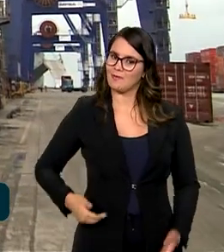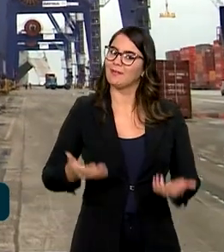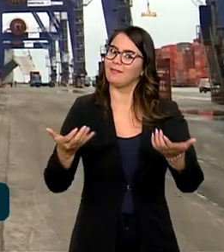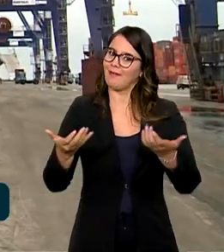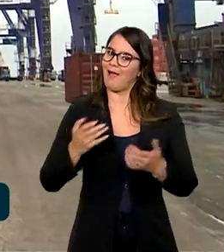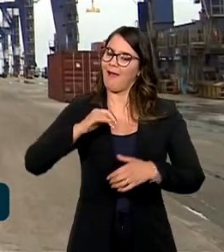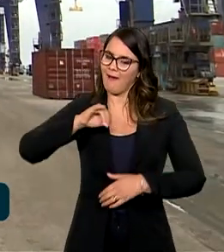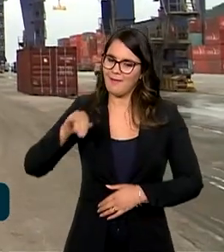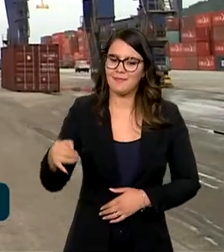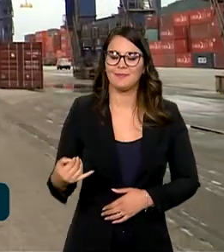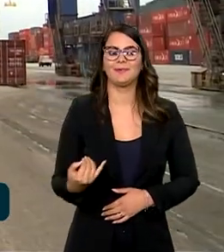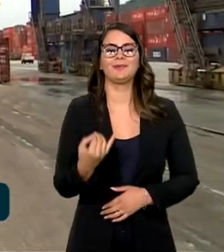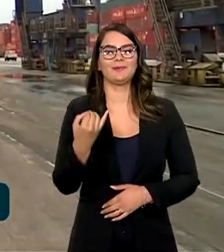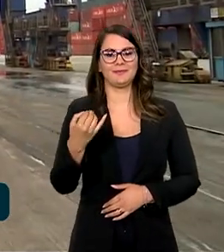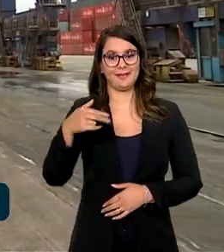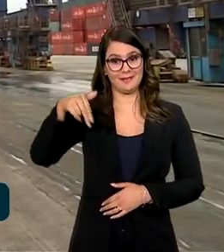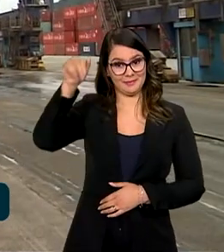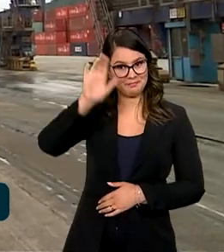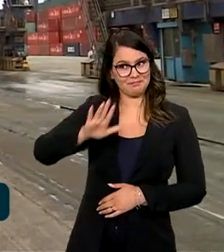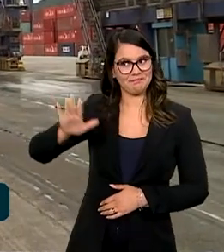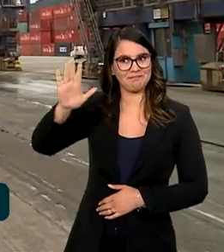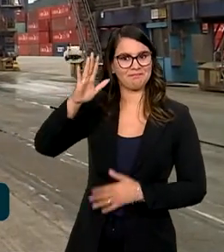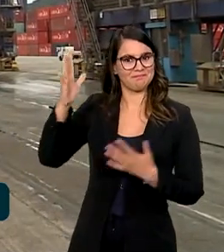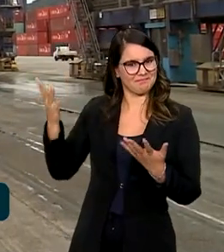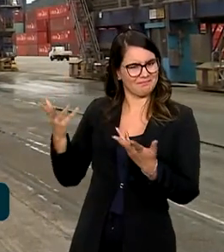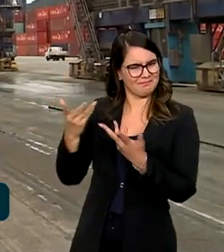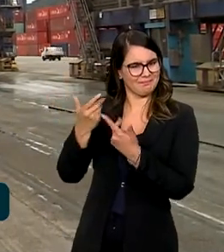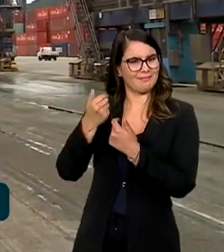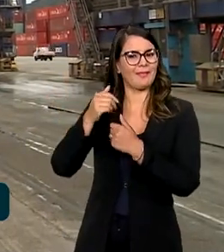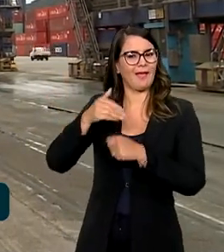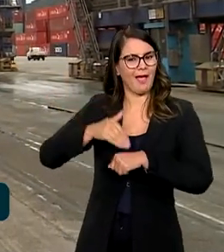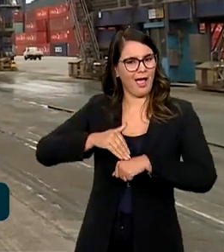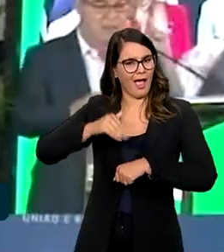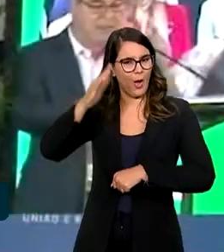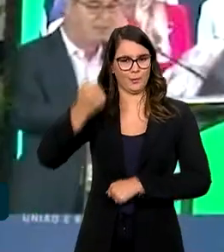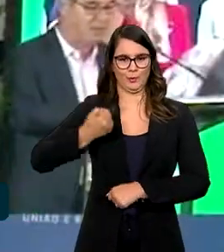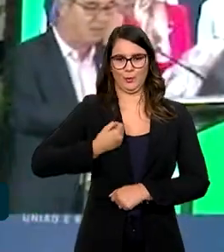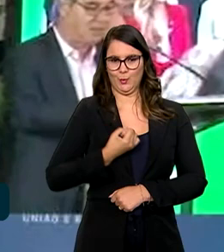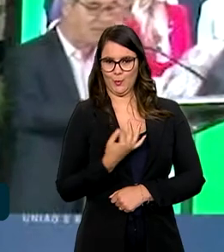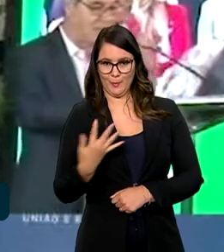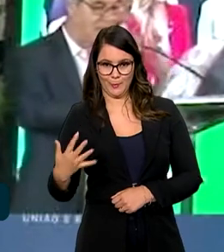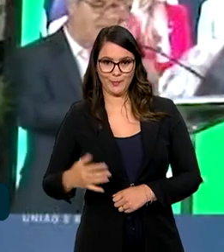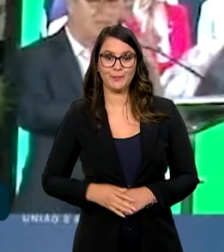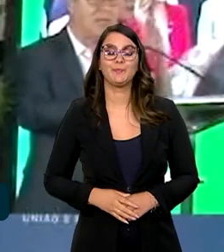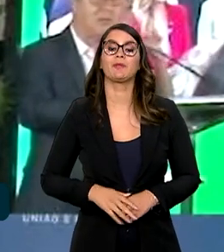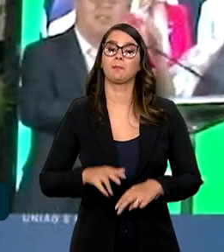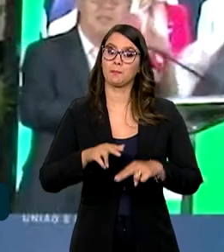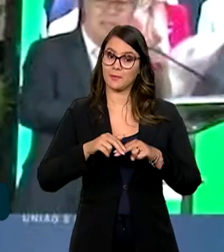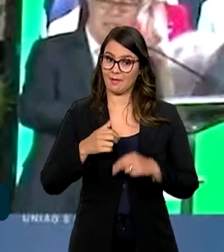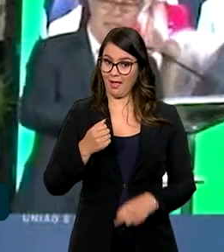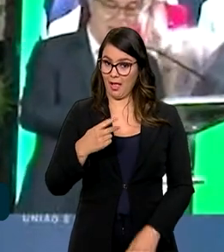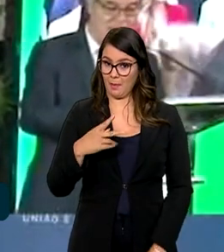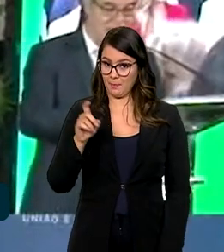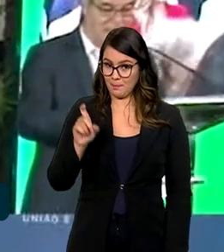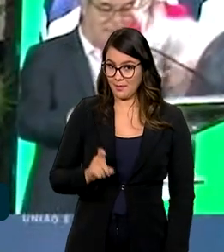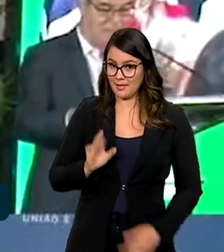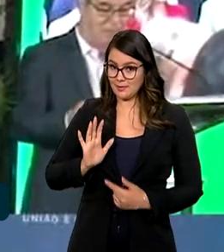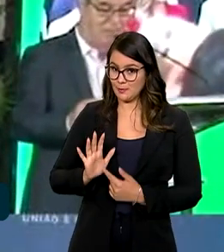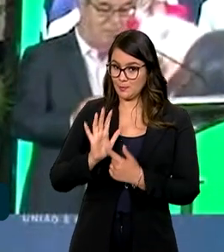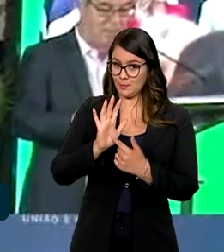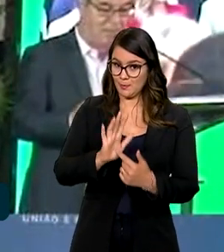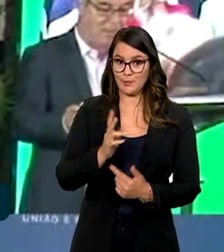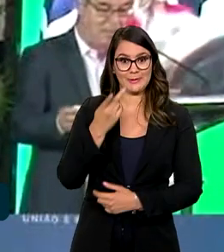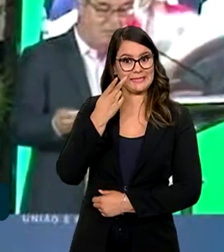aproveitar o talento nordestino para aumentar esses números e para isso a Apex Brasil apresentou